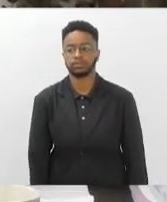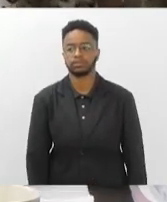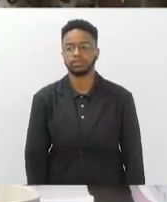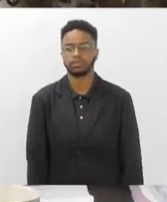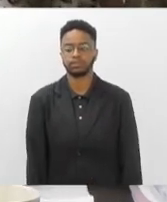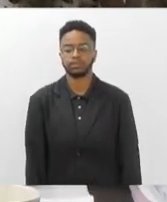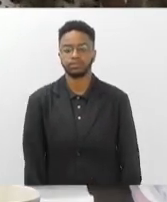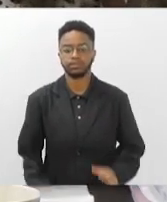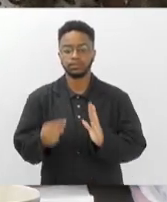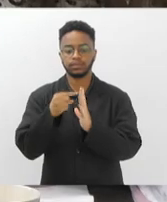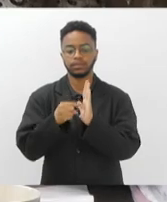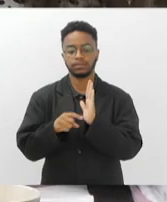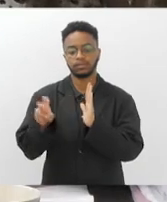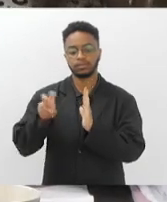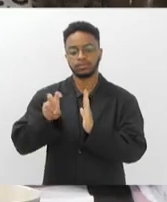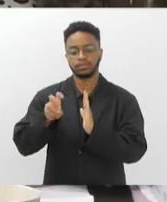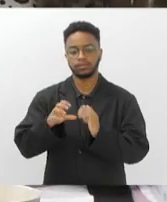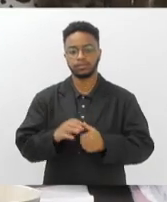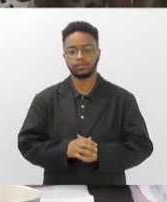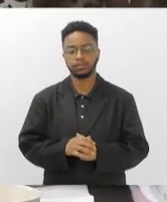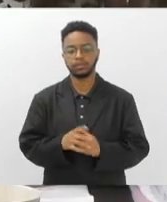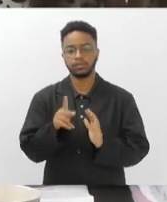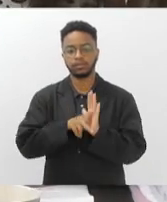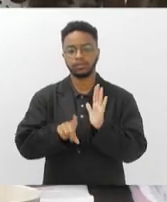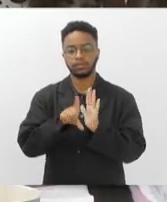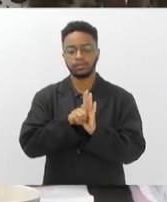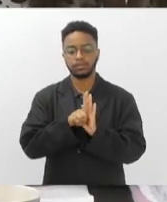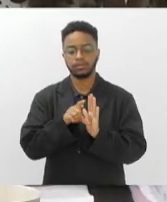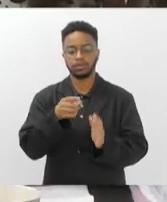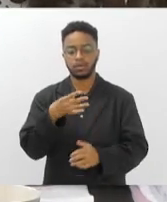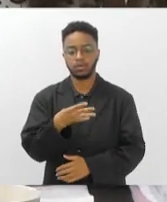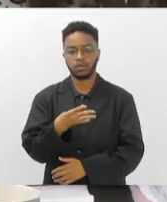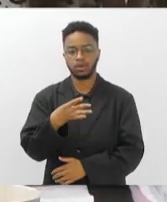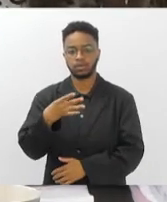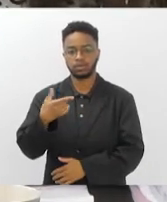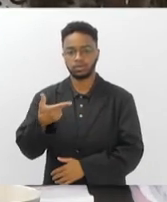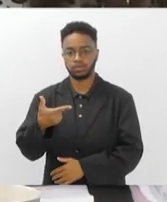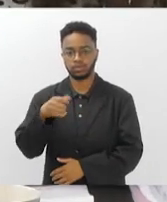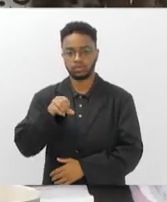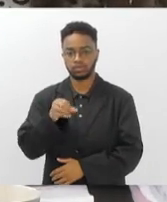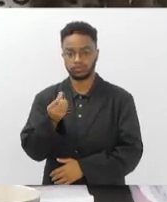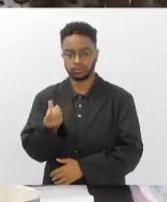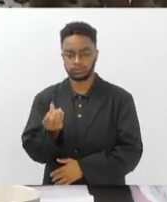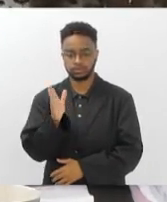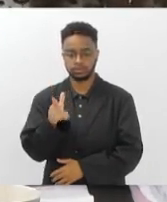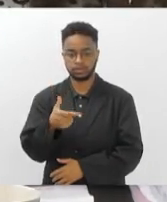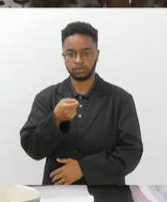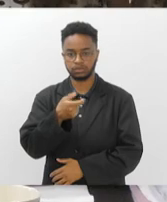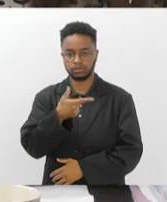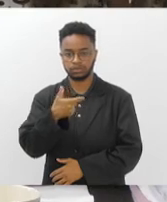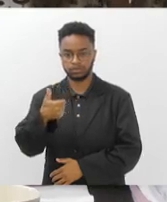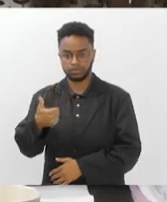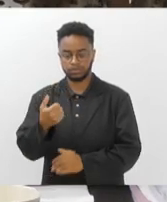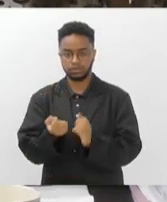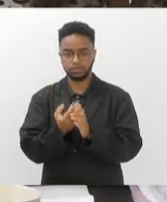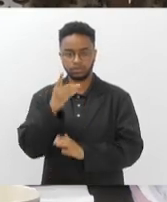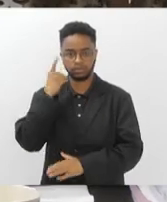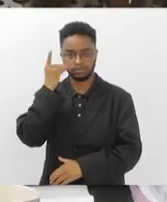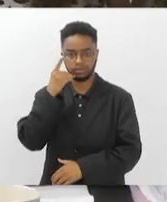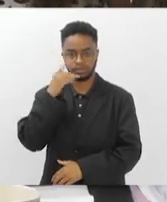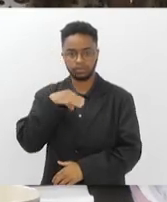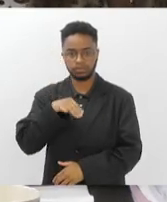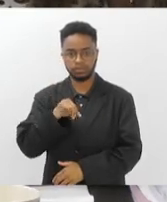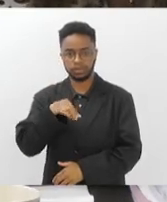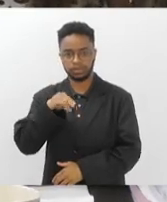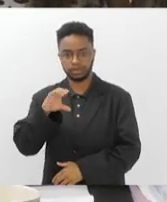O item 5 da pauta é o projeto de lei número 4.296, de 2021, de autoria do deputado Carlos